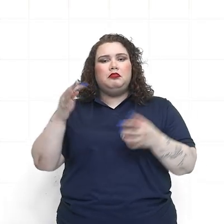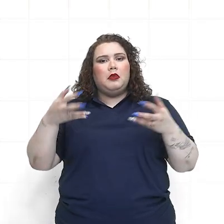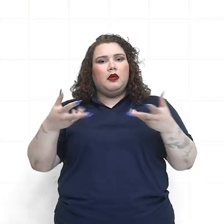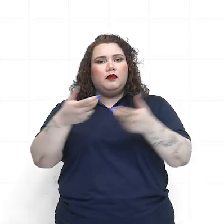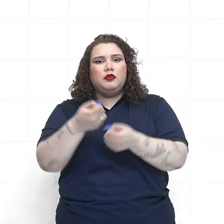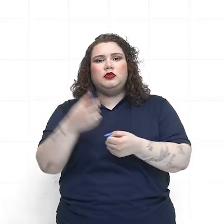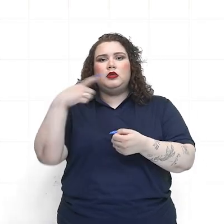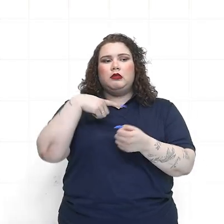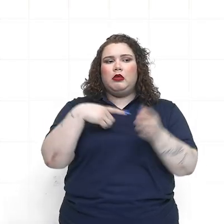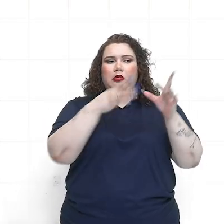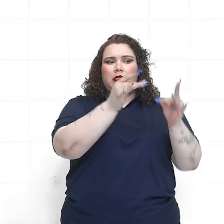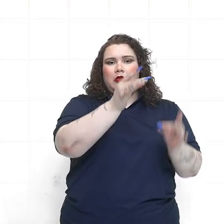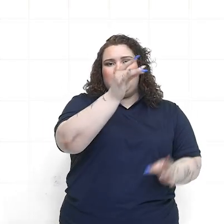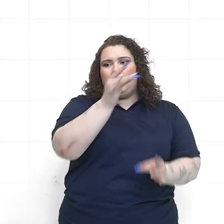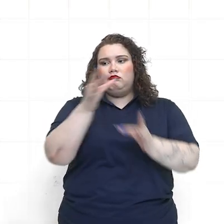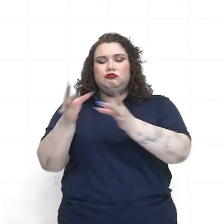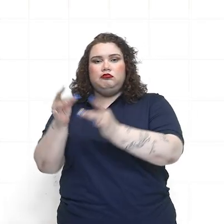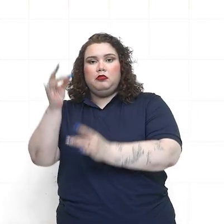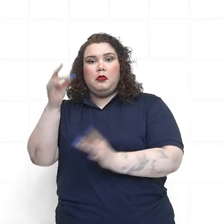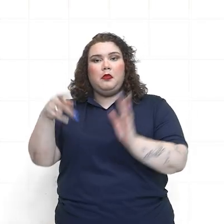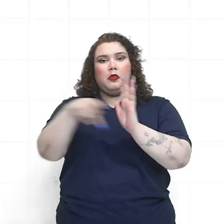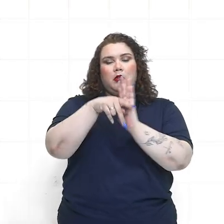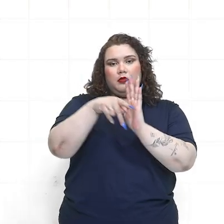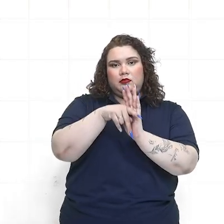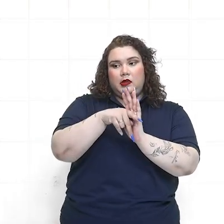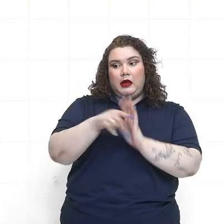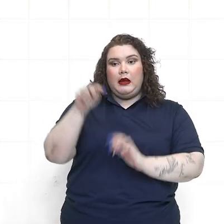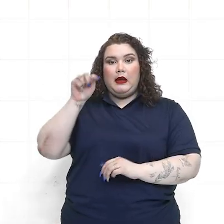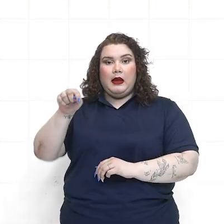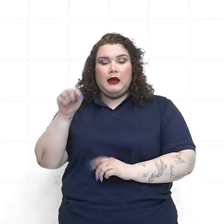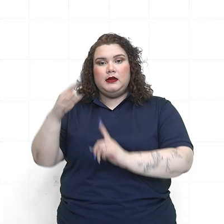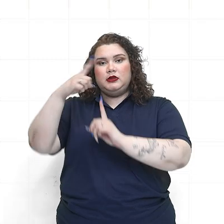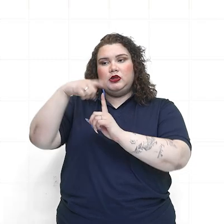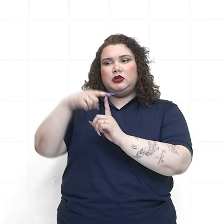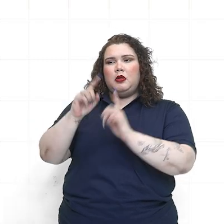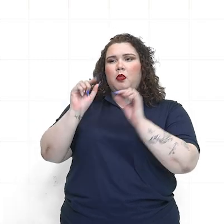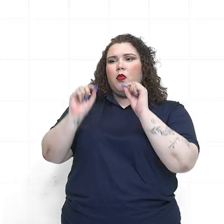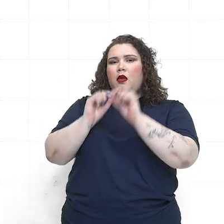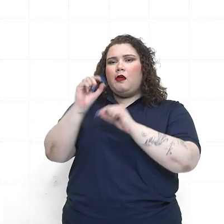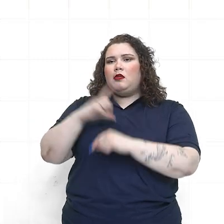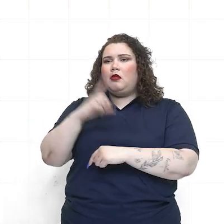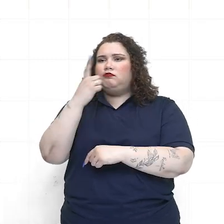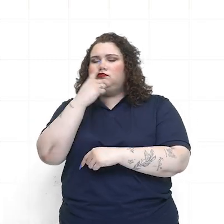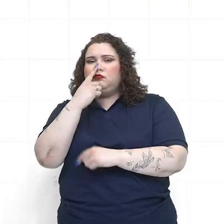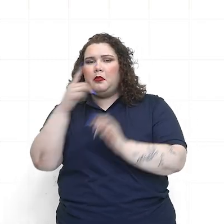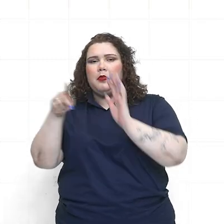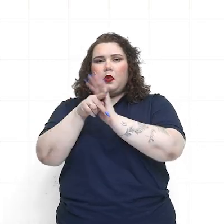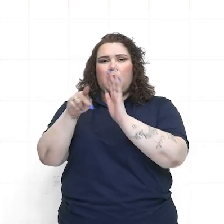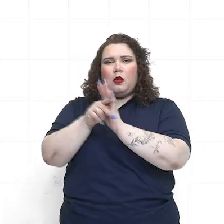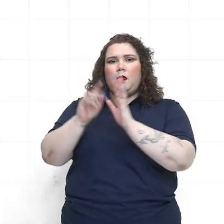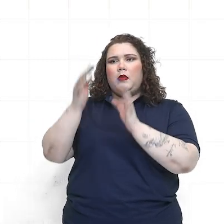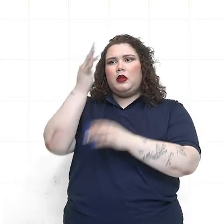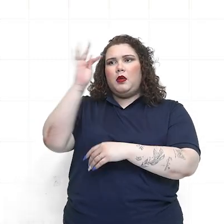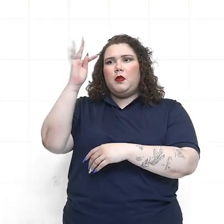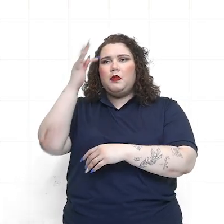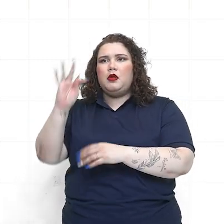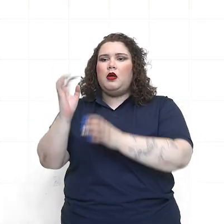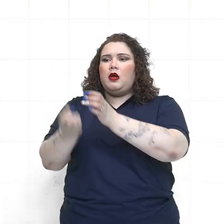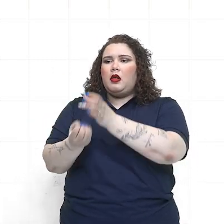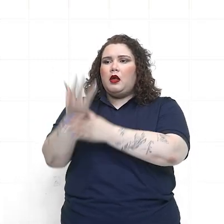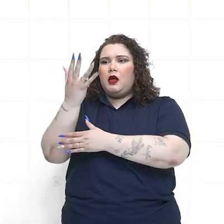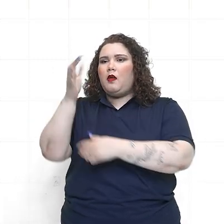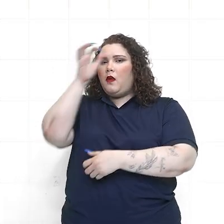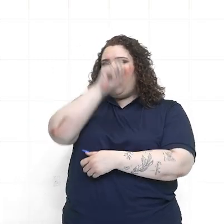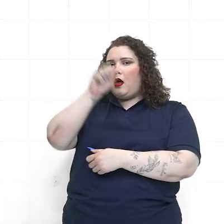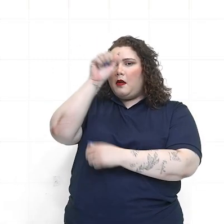seus embates, tá? Uma muito ligada ao seio familiar, que é aquela teoria criacionista que a gente aprende, então, ali junto com